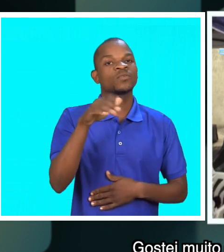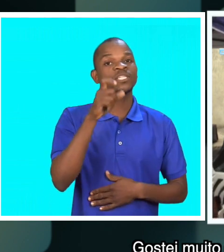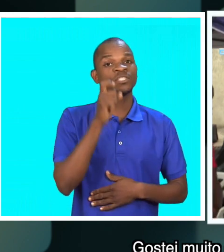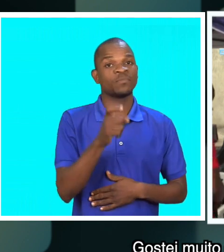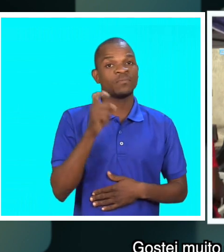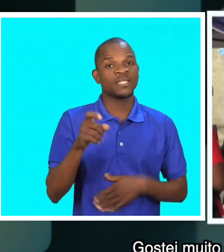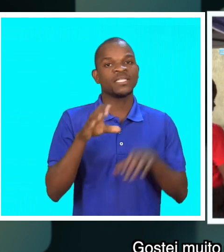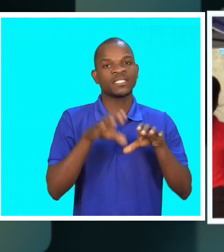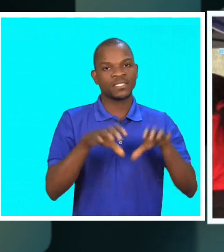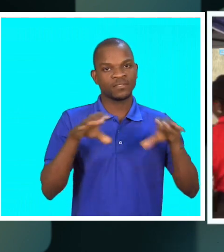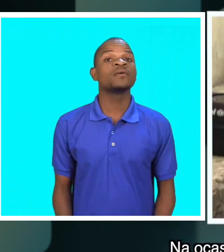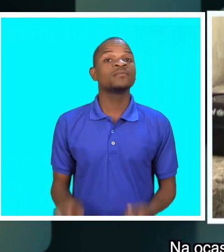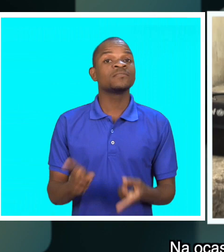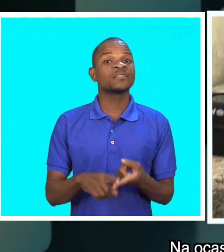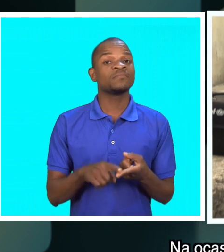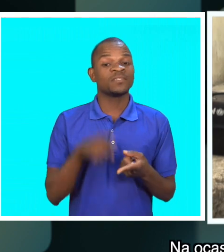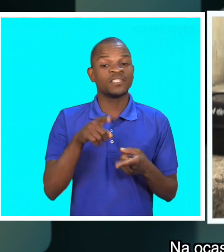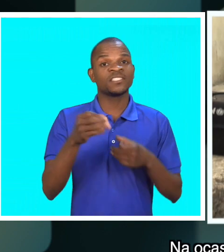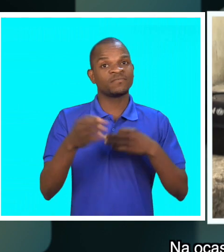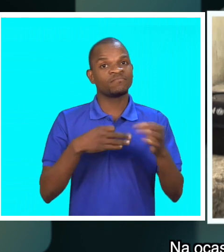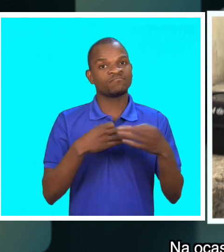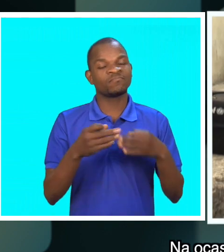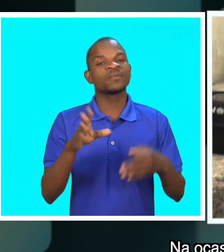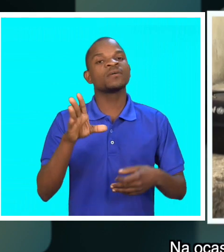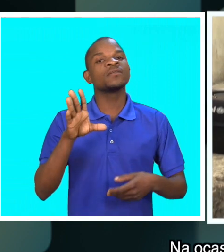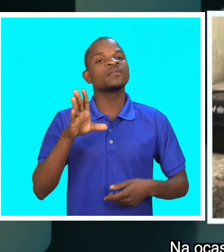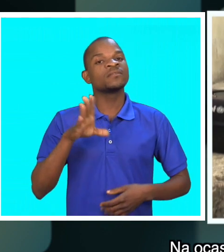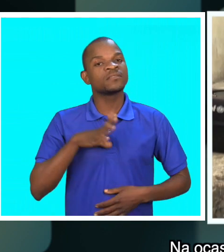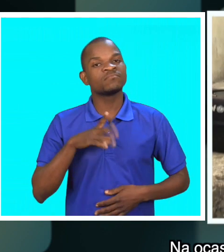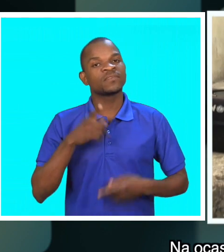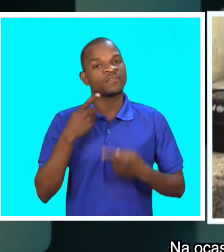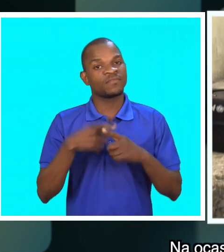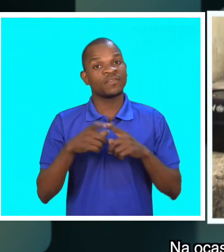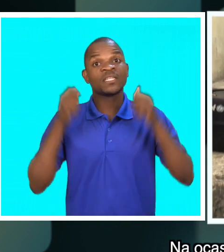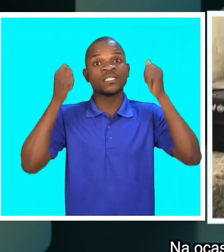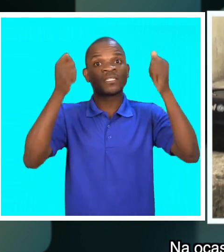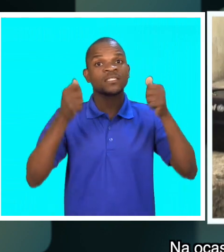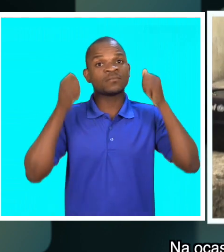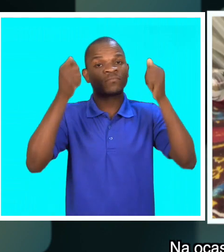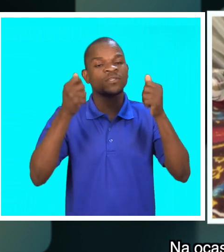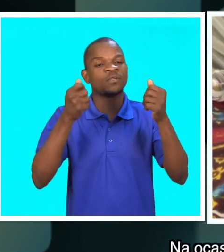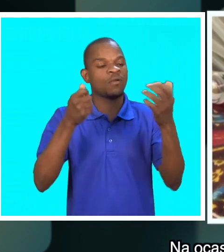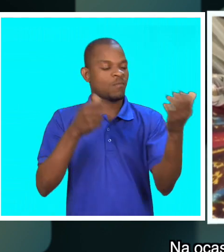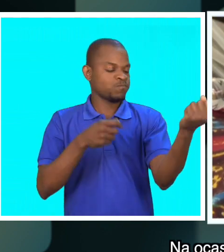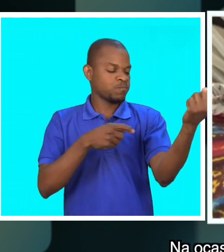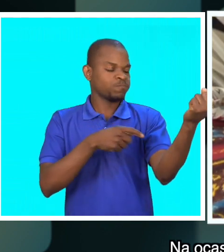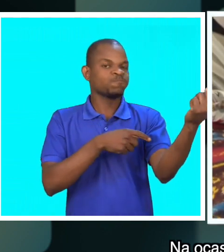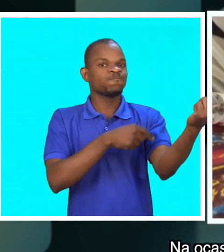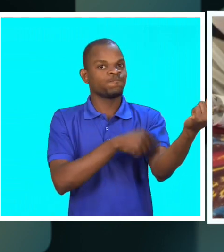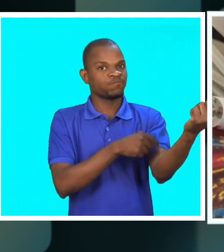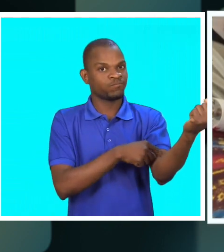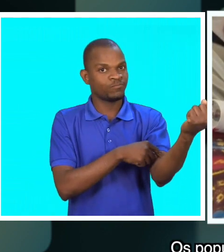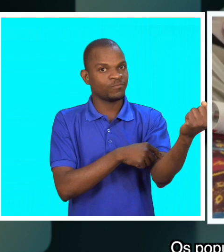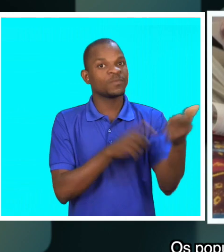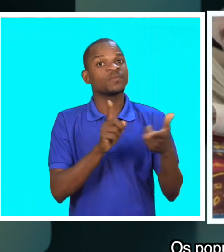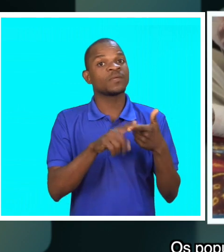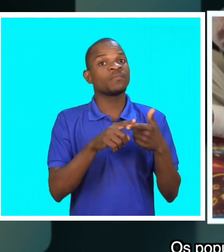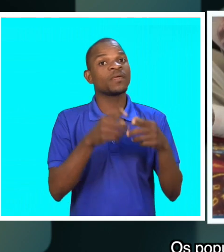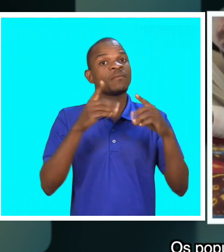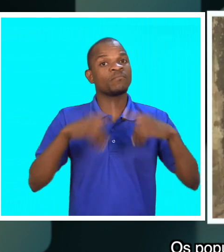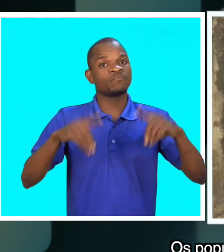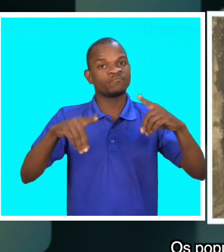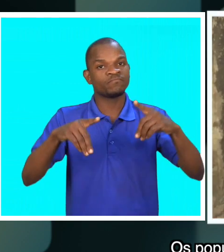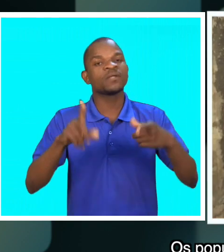de Xipamanin. Na ocasião, houve também campanhas de doação de sangue. Os